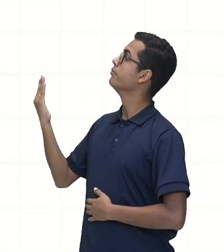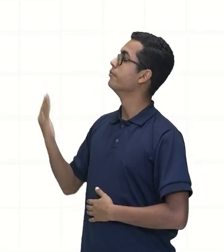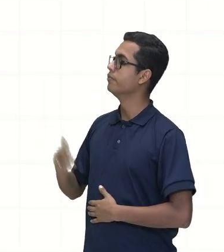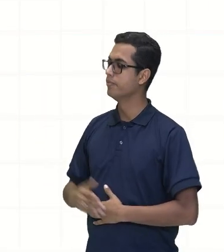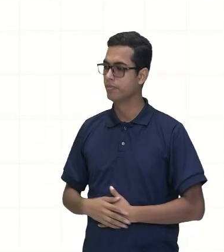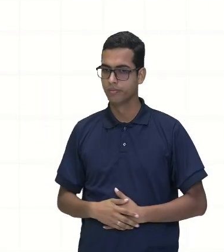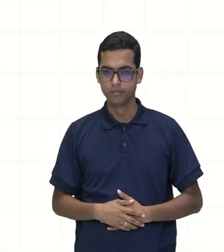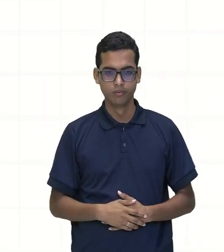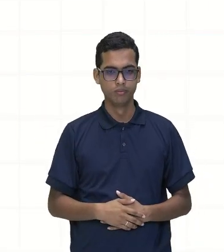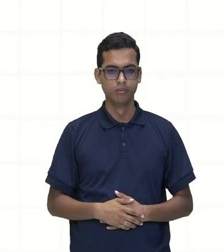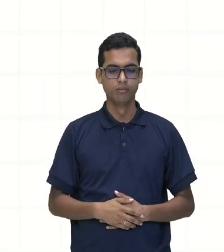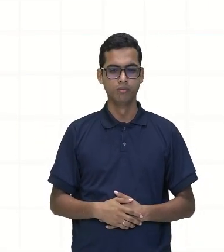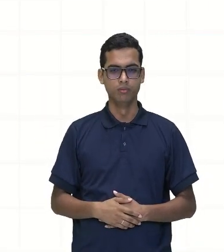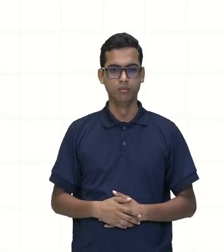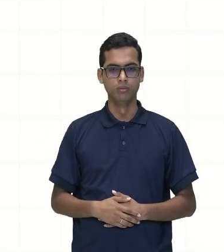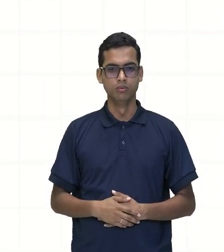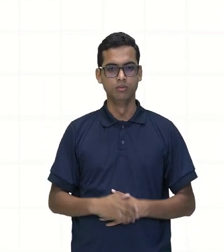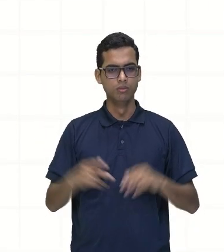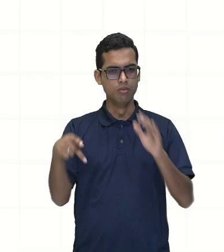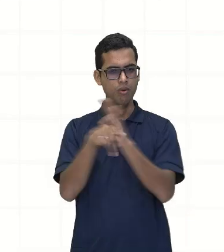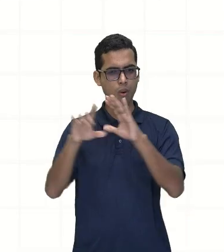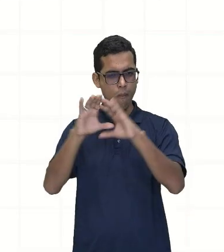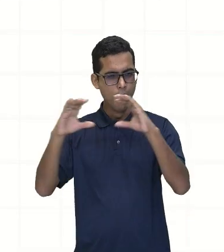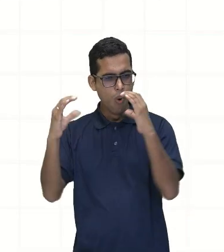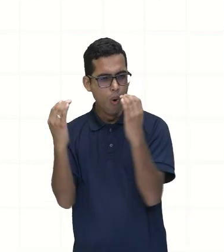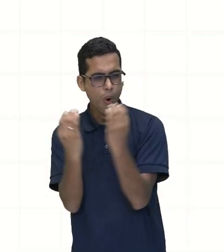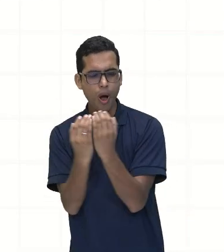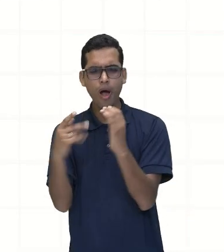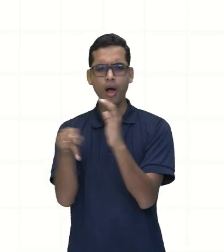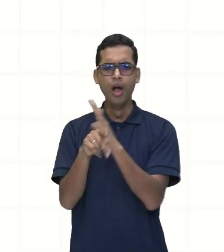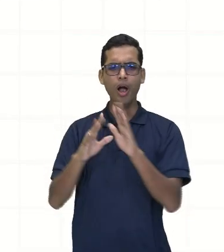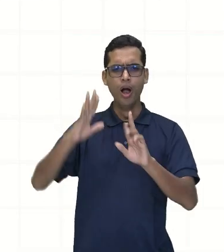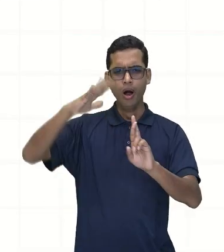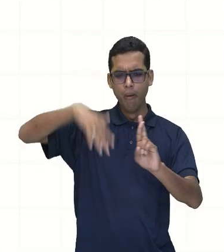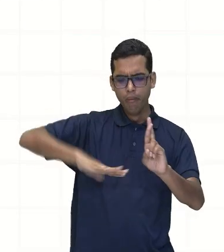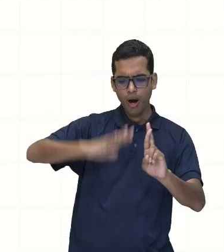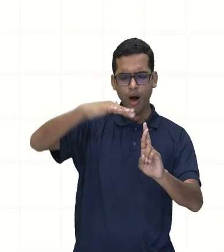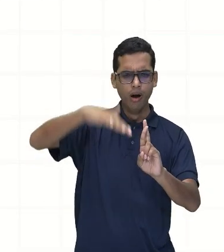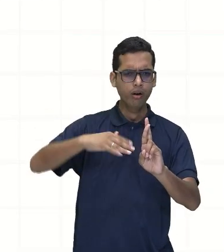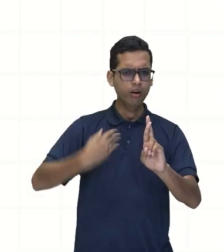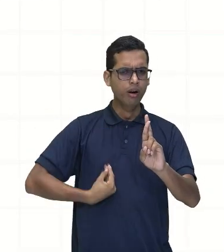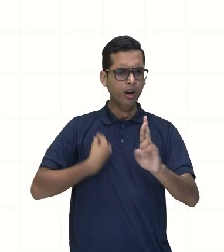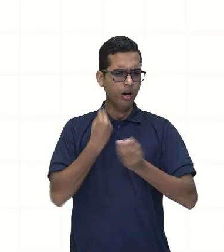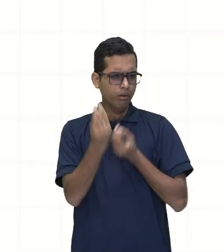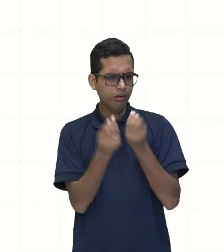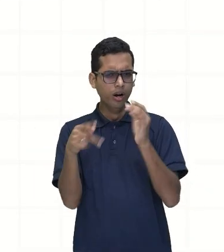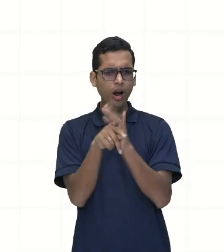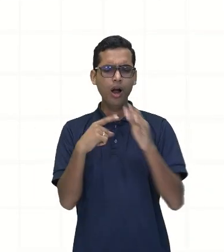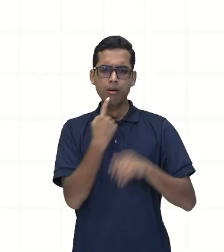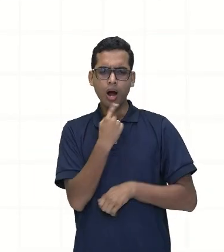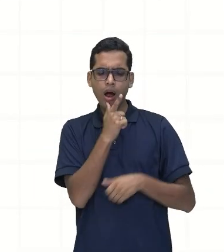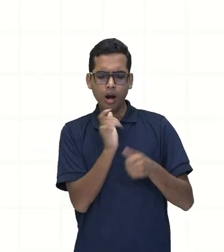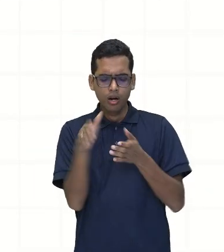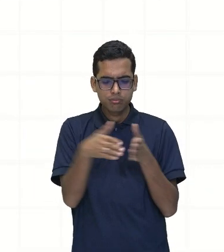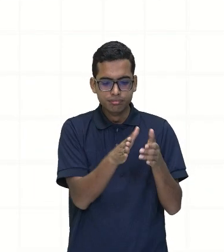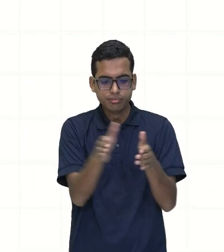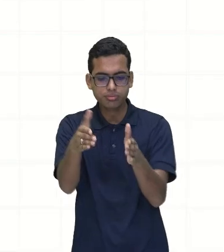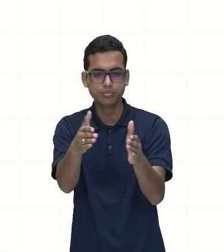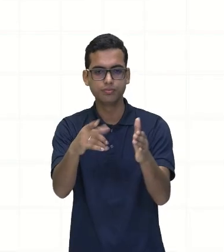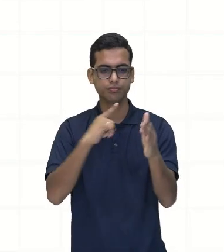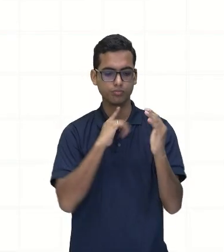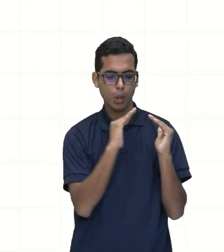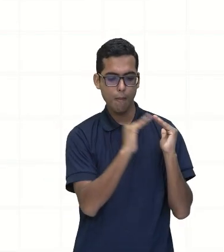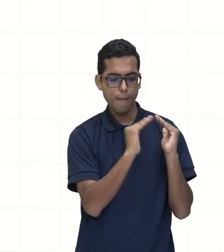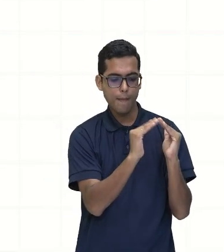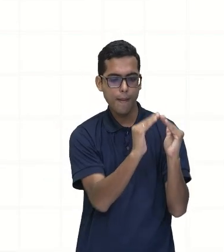a predominância dessas comunidades, né? E elas vão habitar justamente o que a gente observa aí nessa imagem, né? A margem dos rios